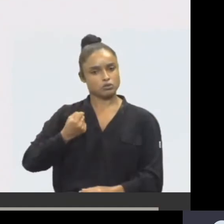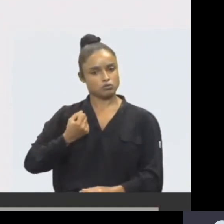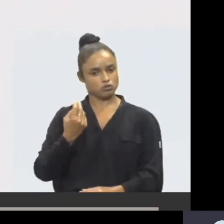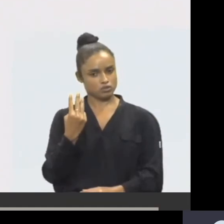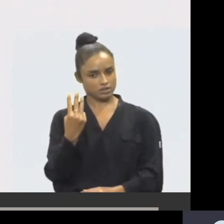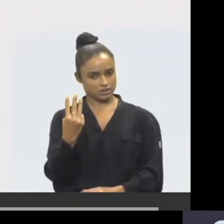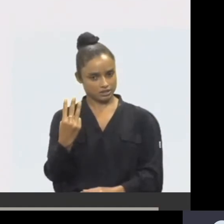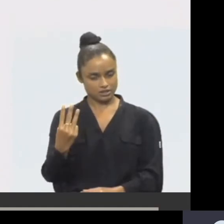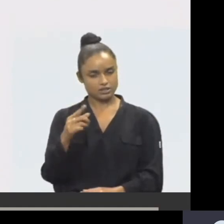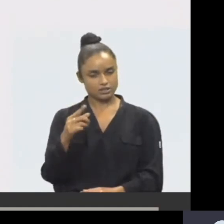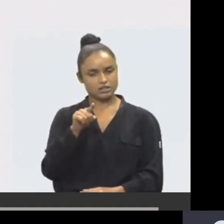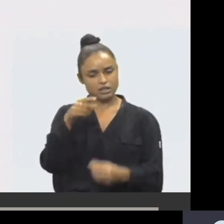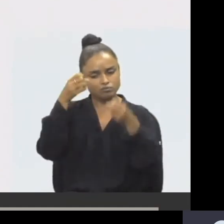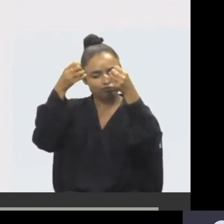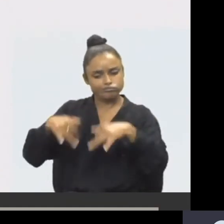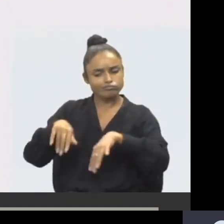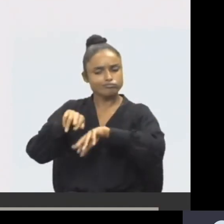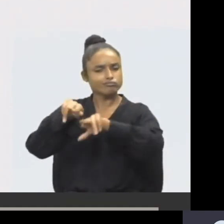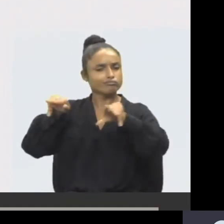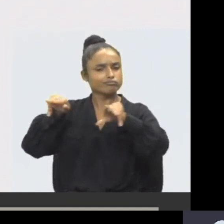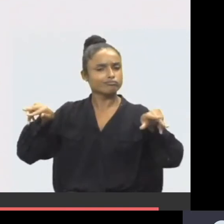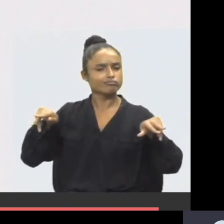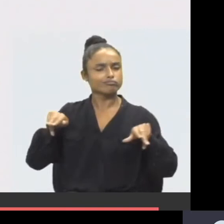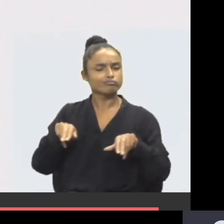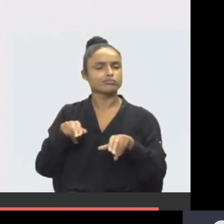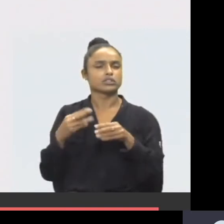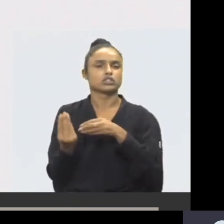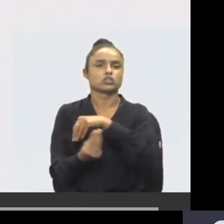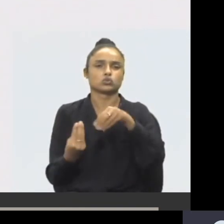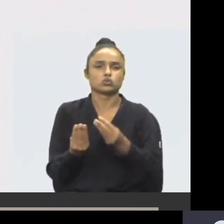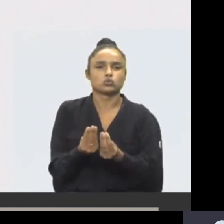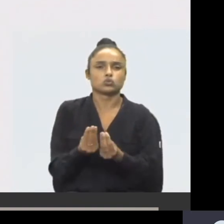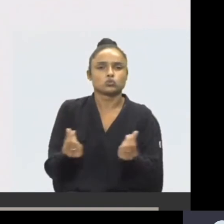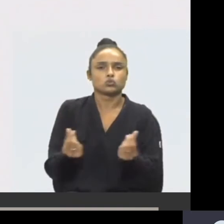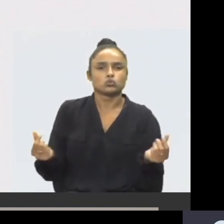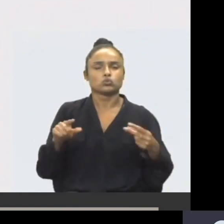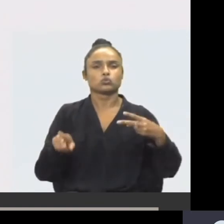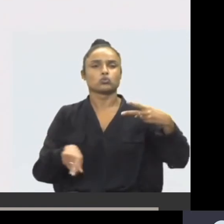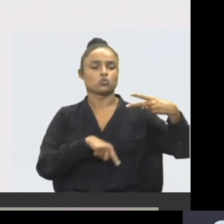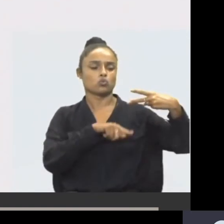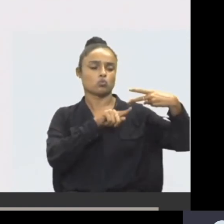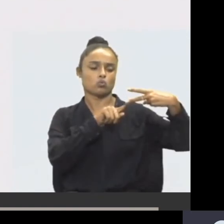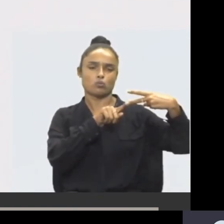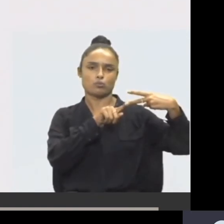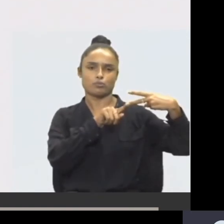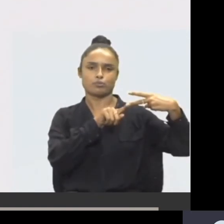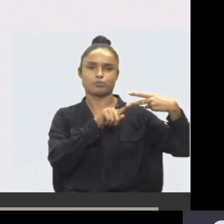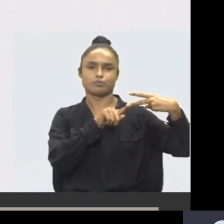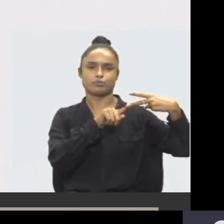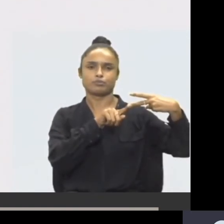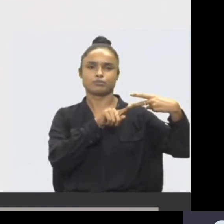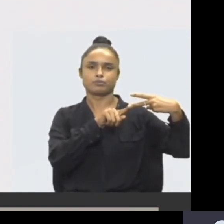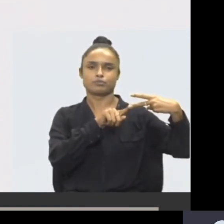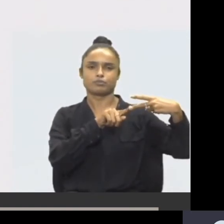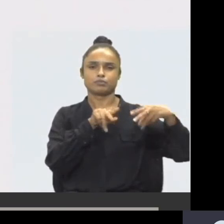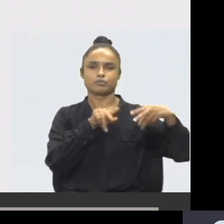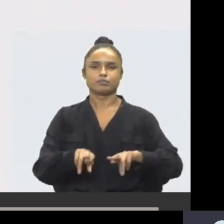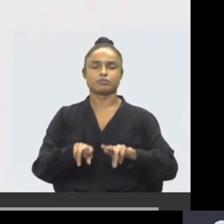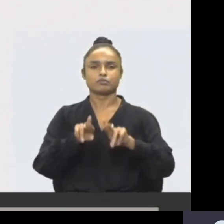nós temos as diferentes funções e nós conseguimos conhecer as diferentes funções. Nós temos também as diferenças